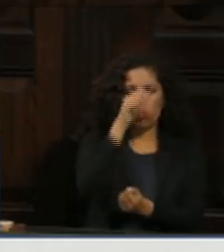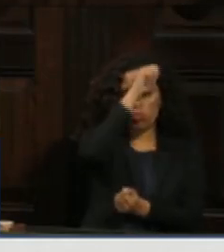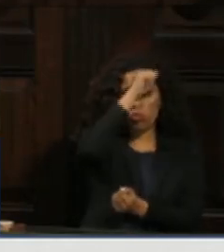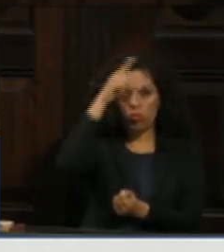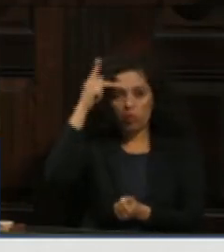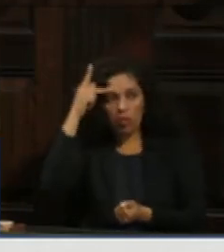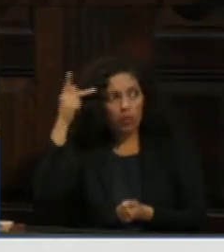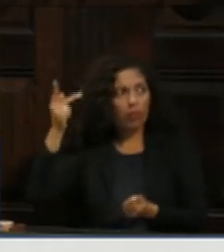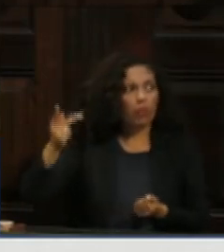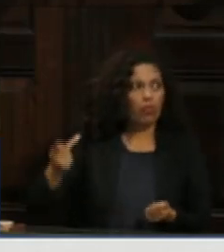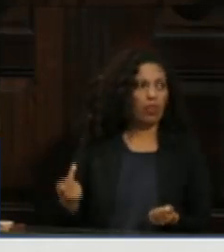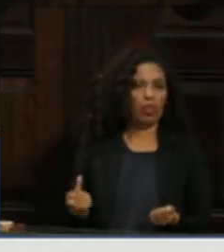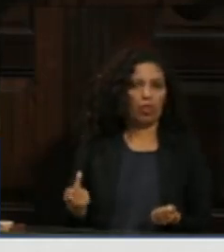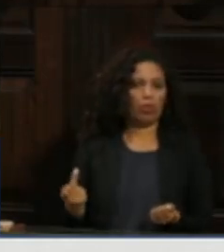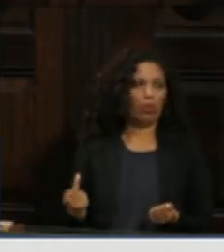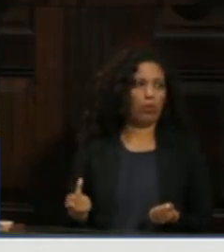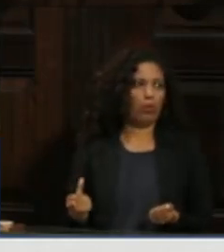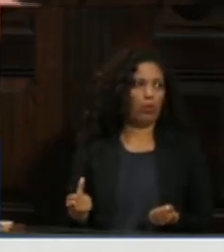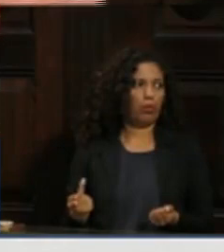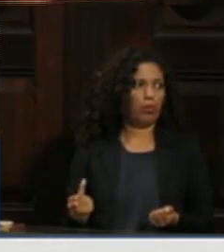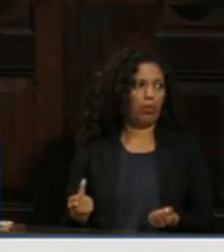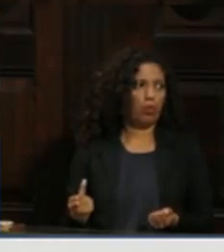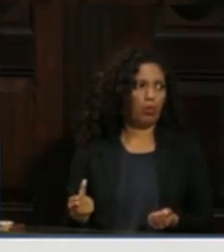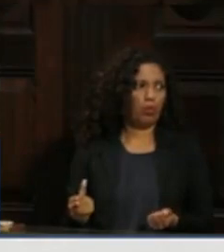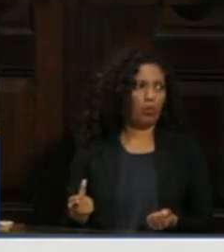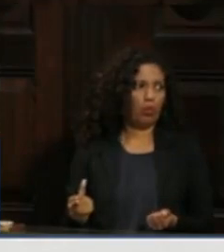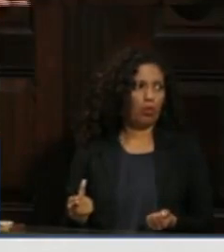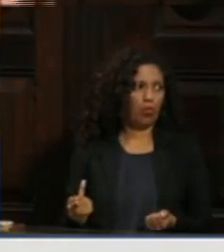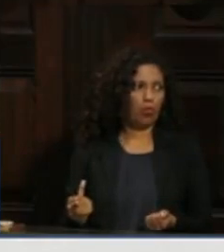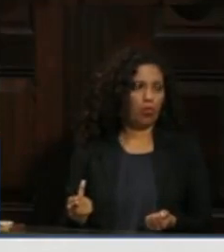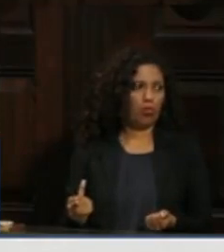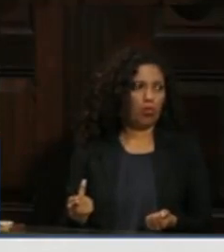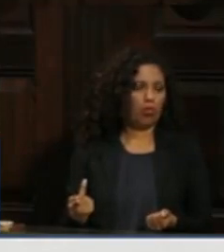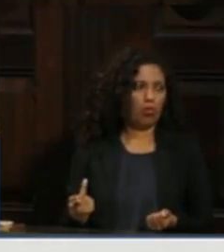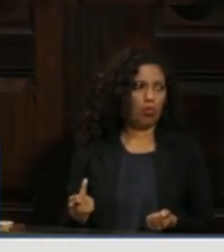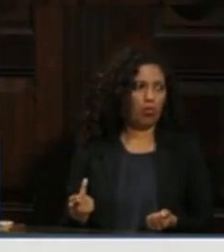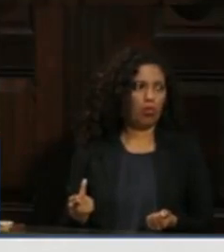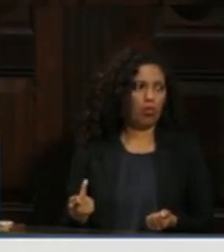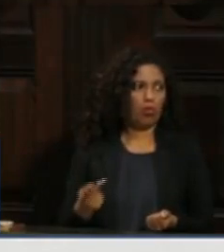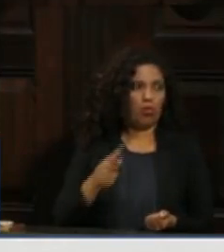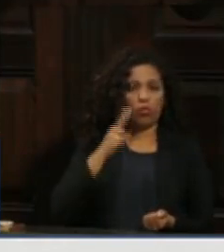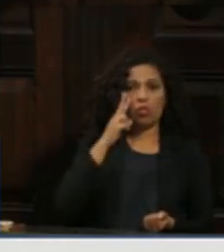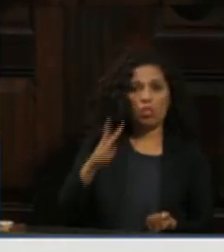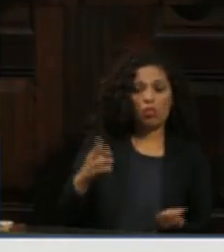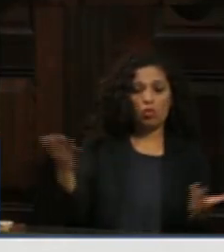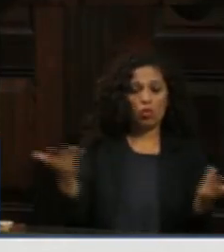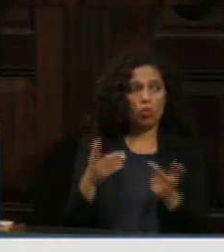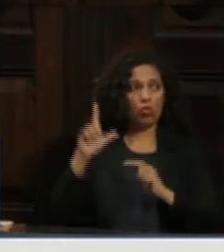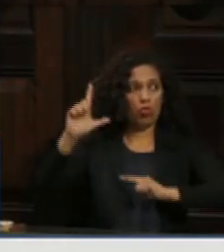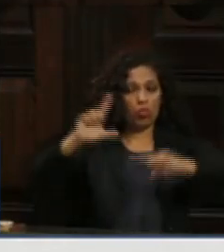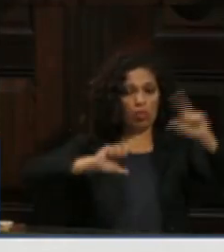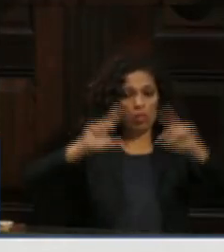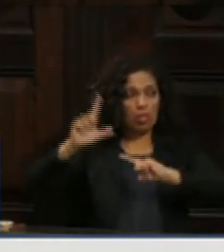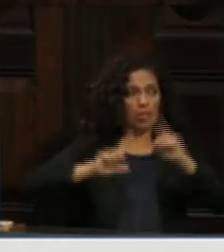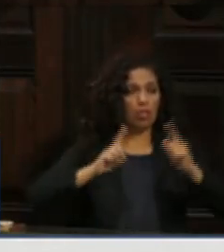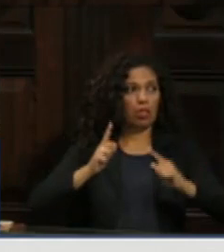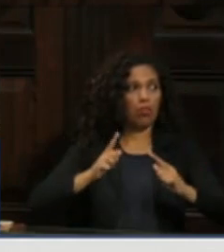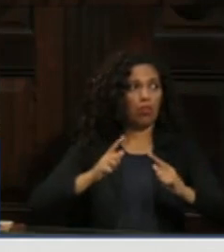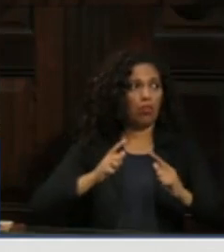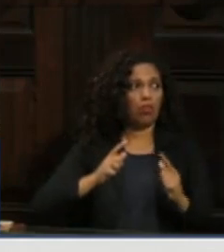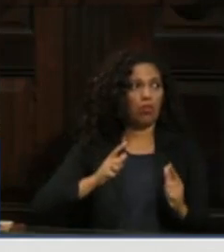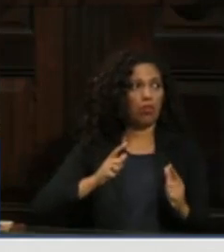Cidade de Niterói, minha querida cidade, assim como Friburgo, mas especialmente Niterói, porque 5 dos meus